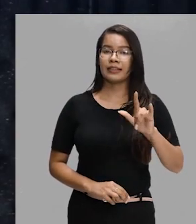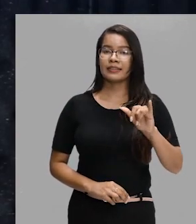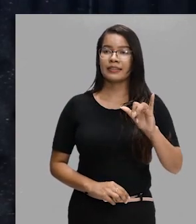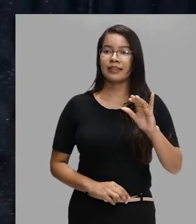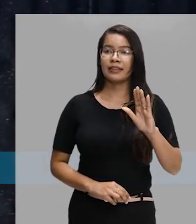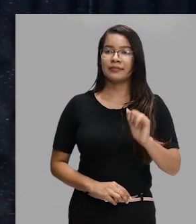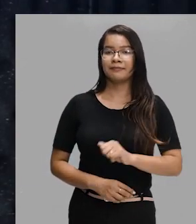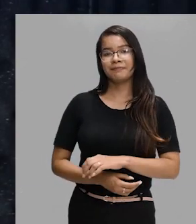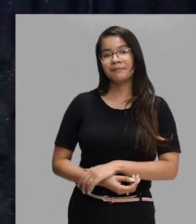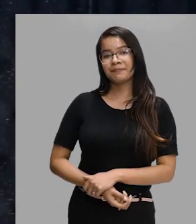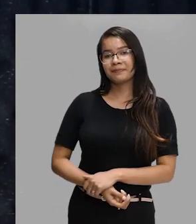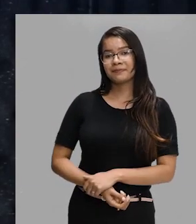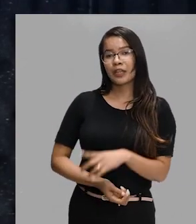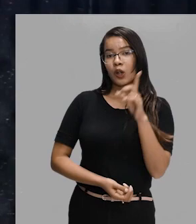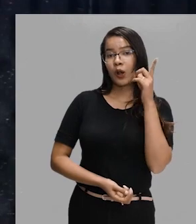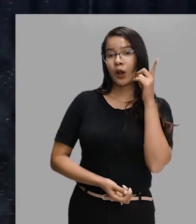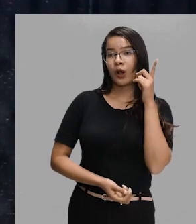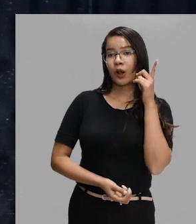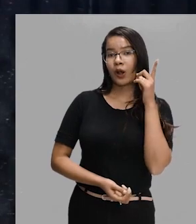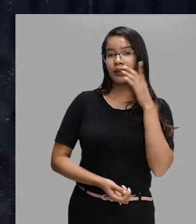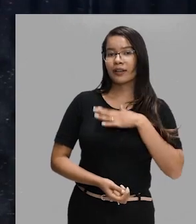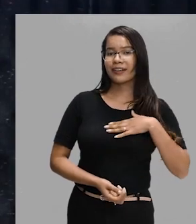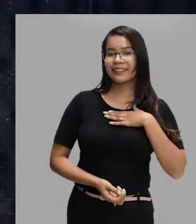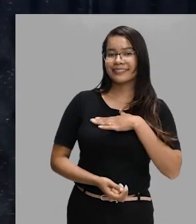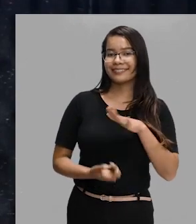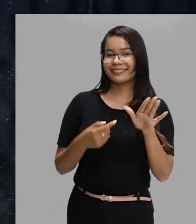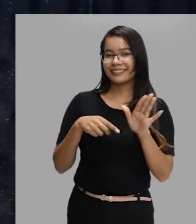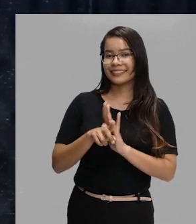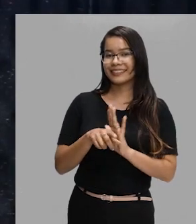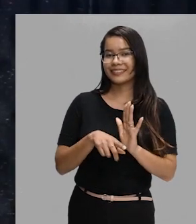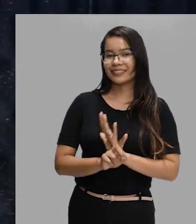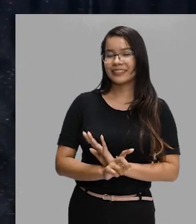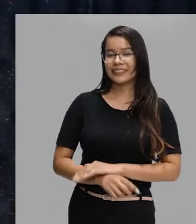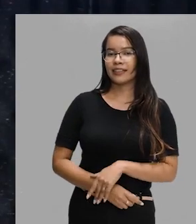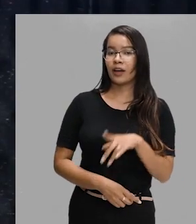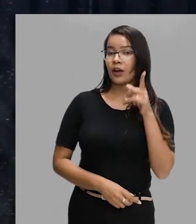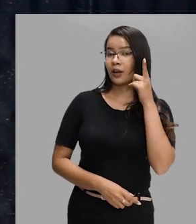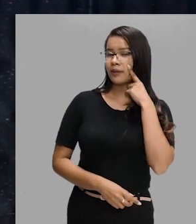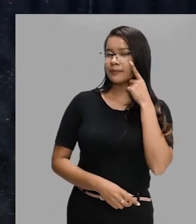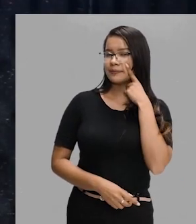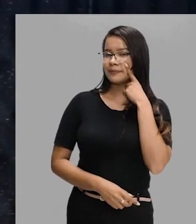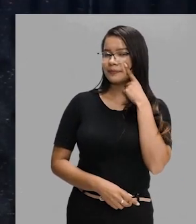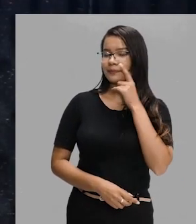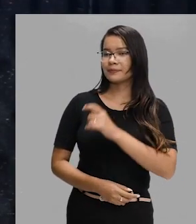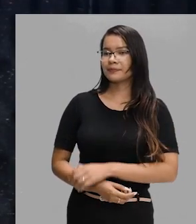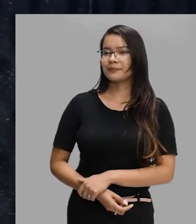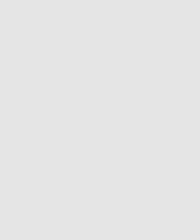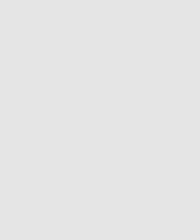Milícias. Gostaram dos exercícios? Compliquei?